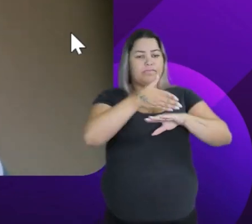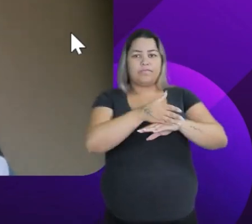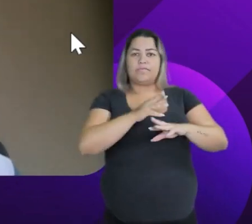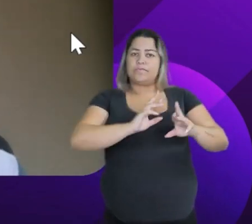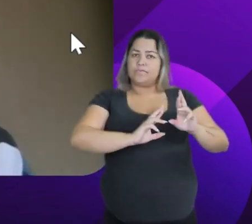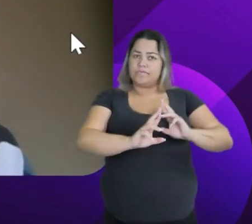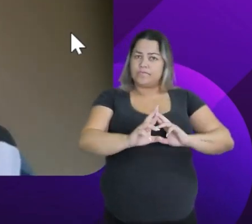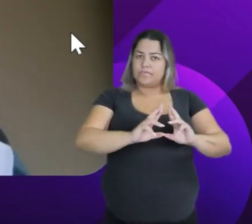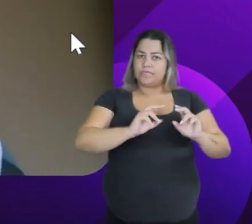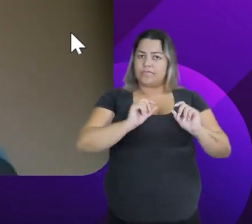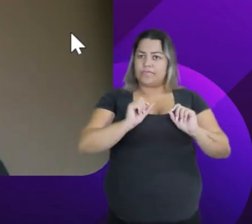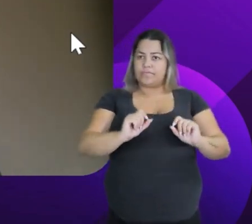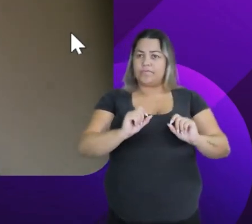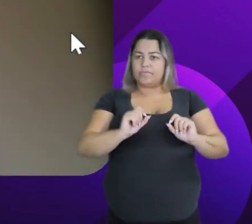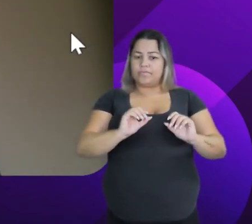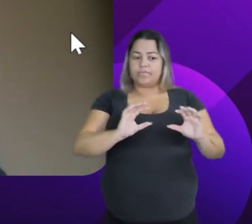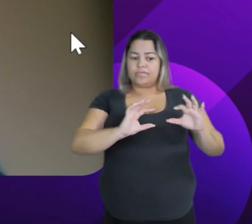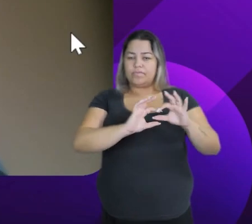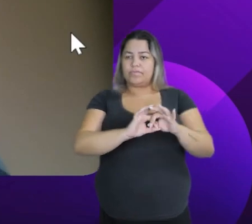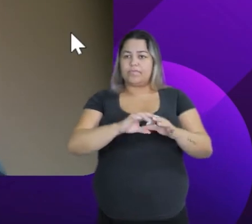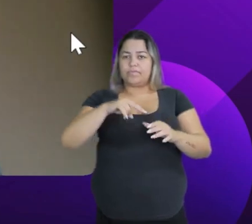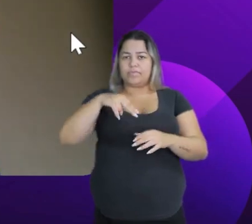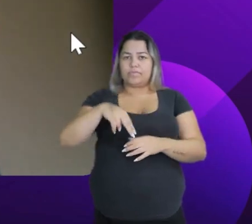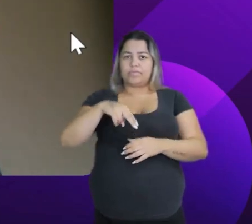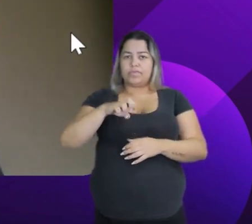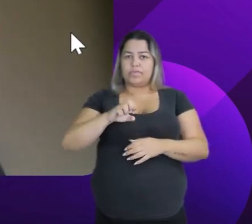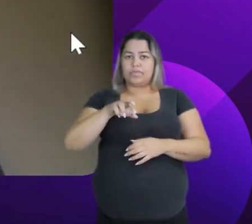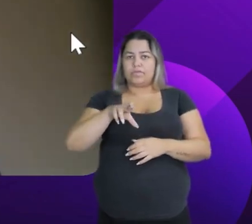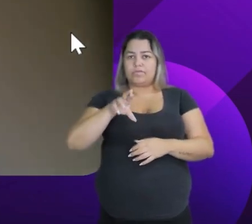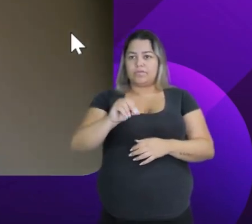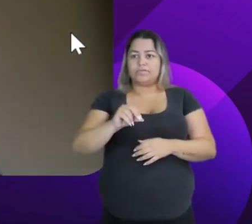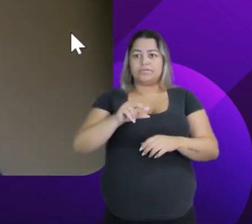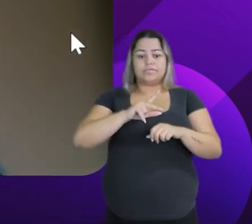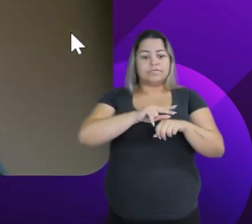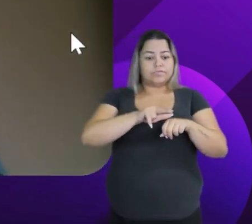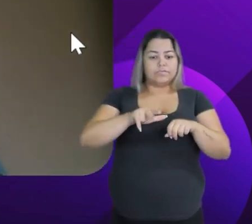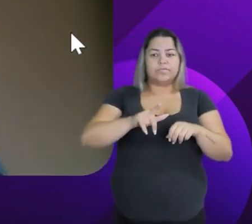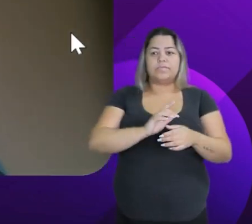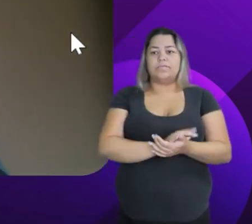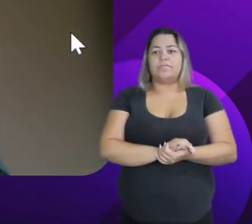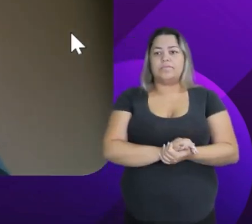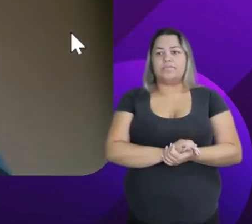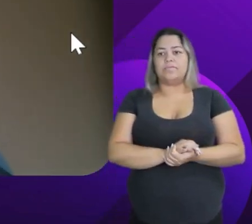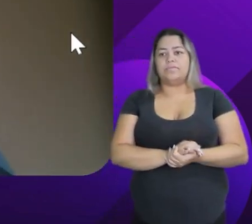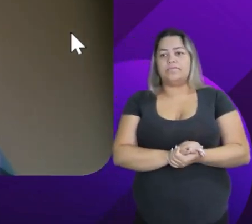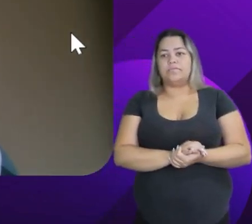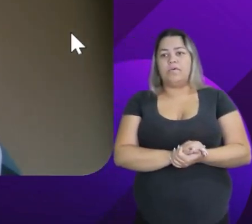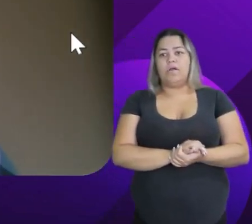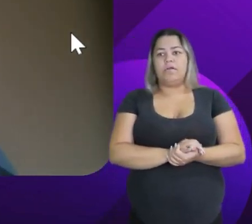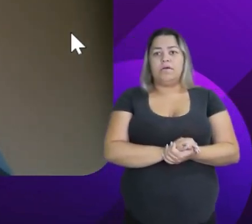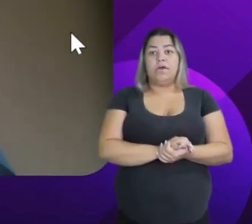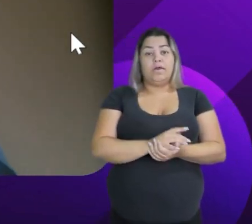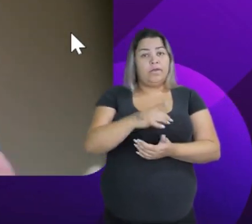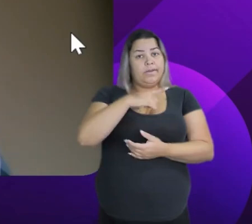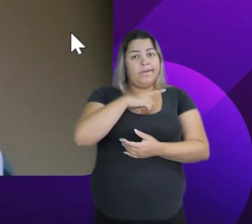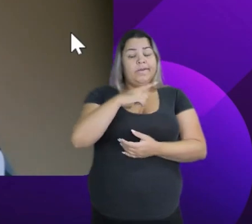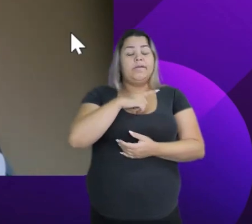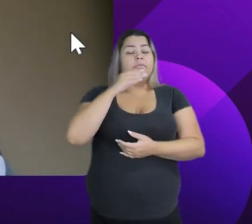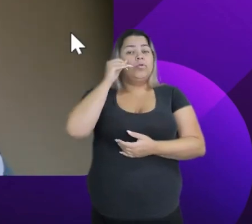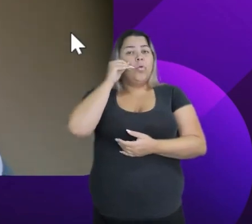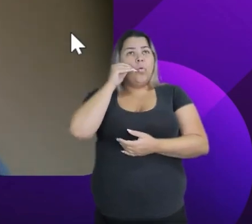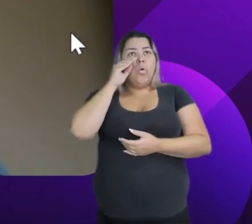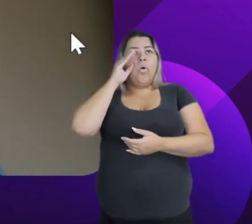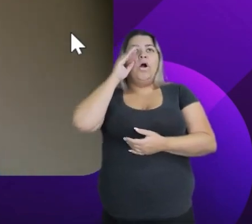relacionado às neurodivergências, né? Então hoje a gente tem um conhecimento um